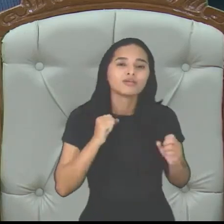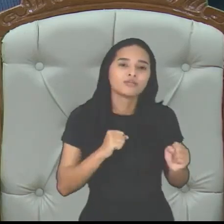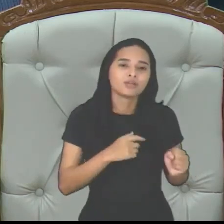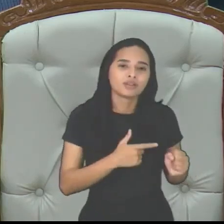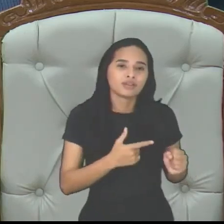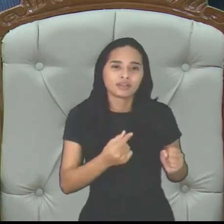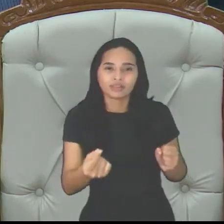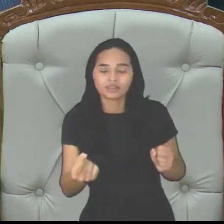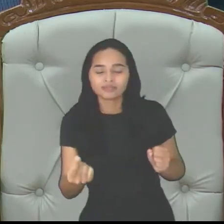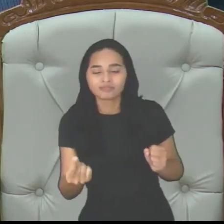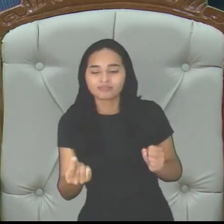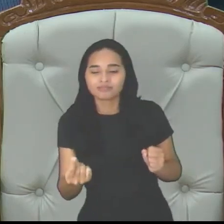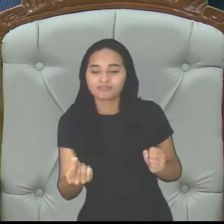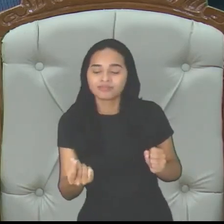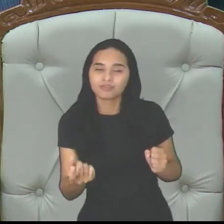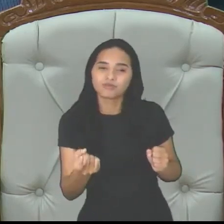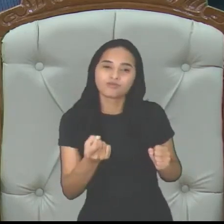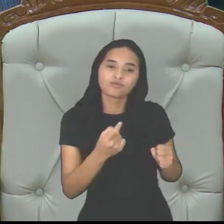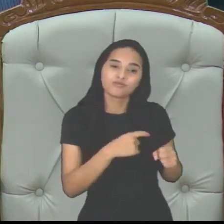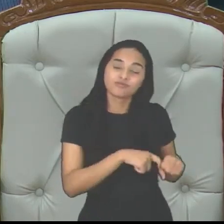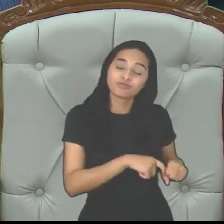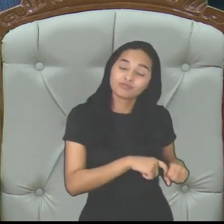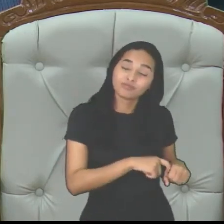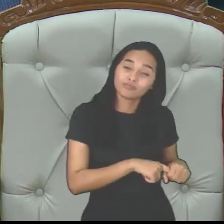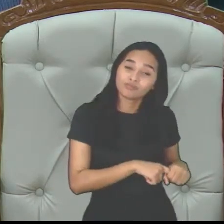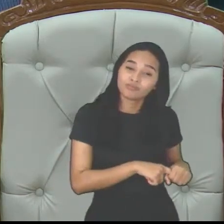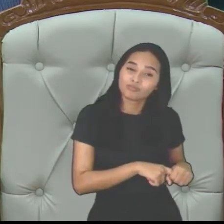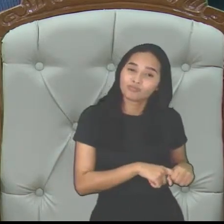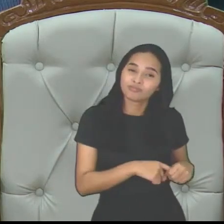e você não pode voltar.